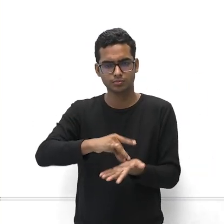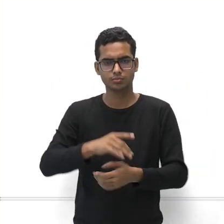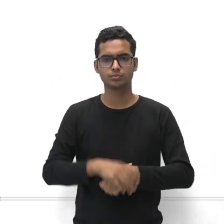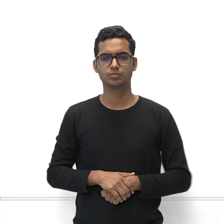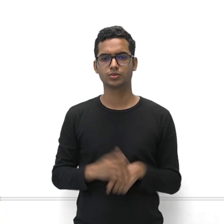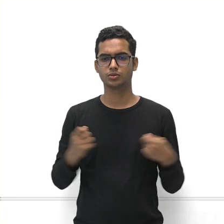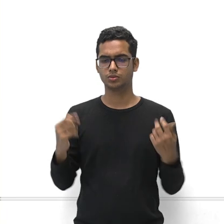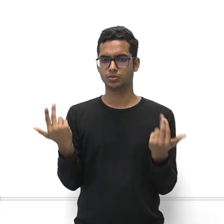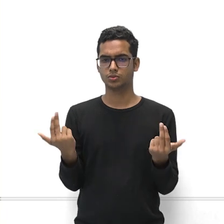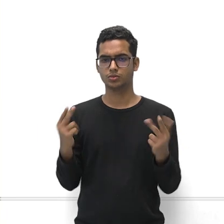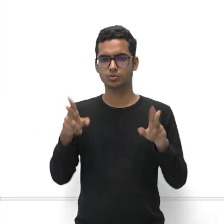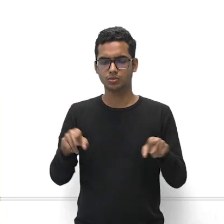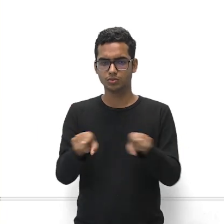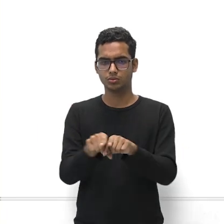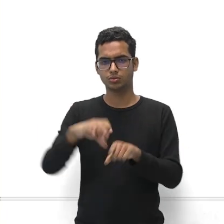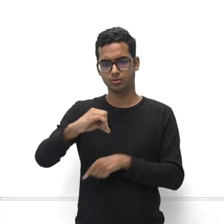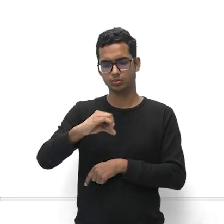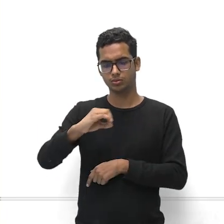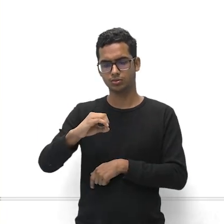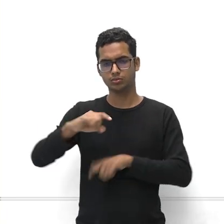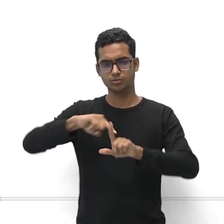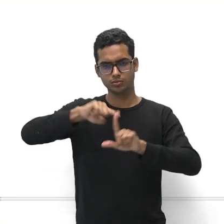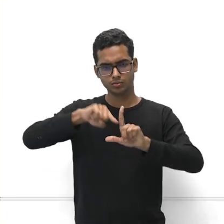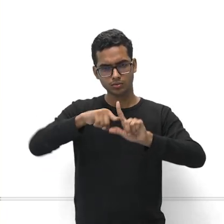ser igual a 90 graus.